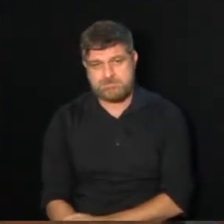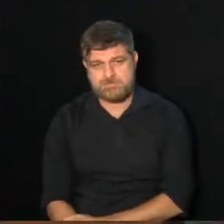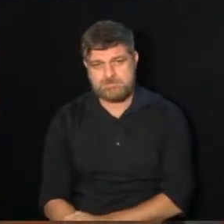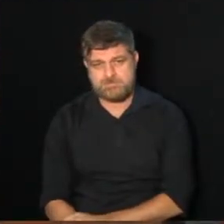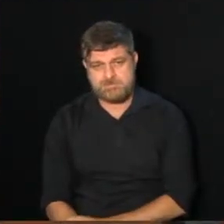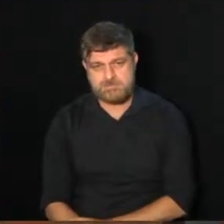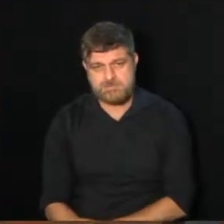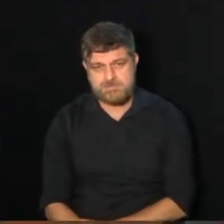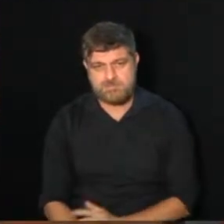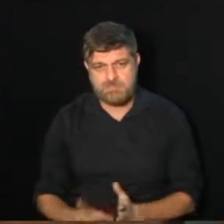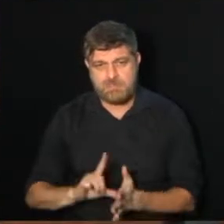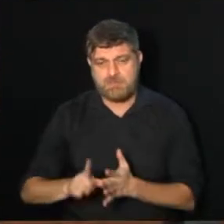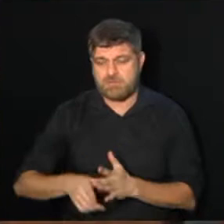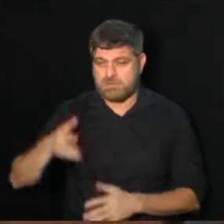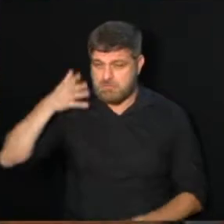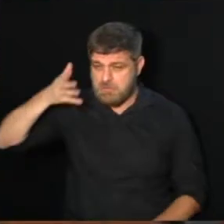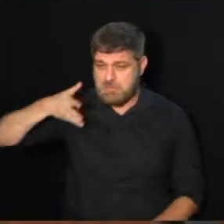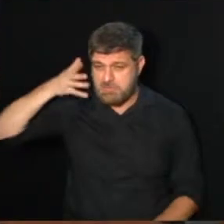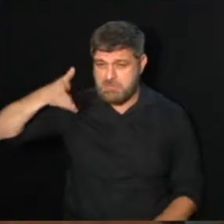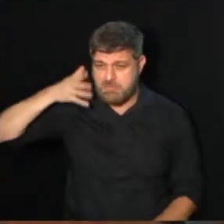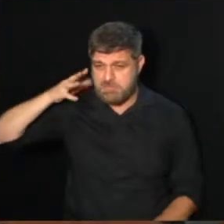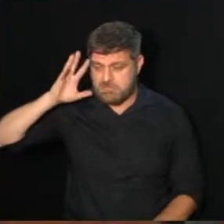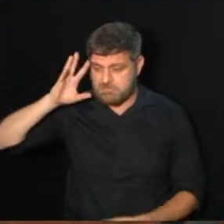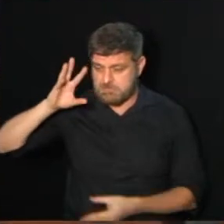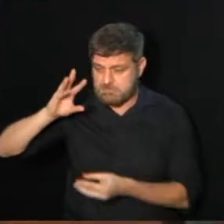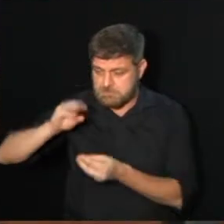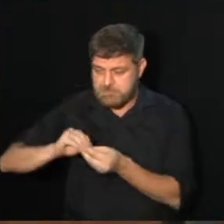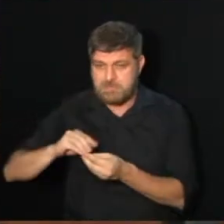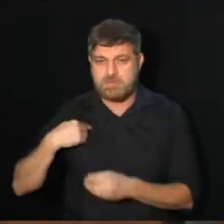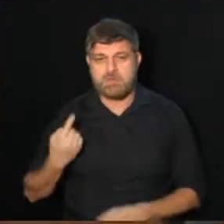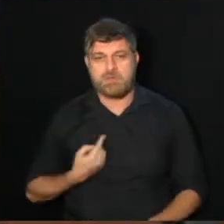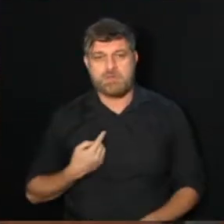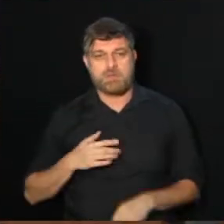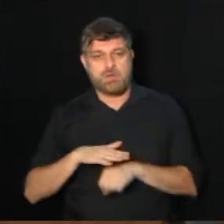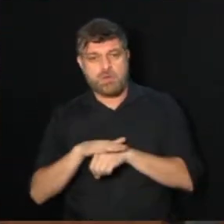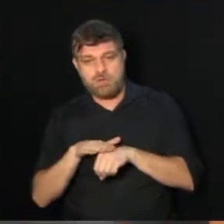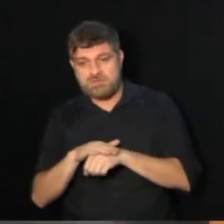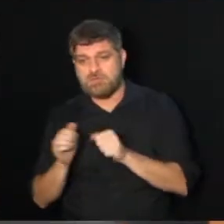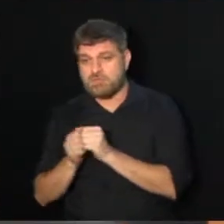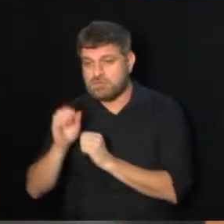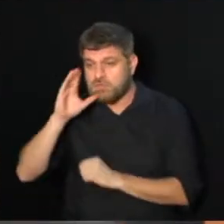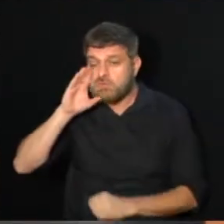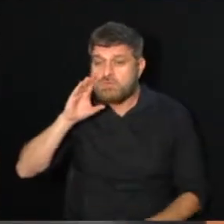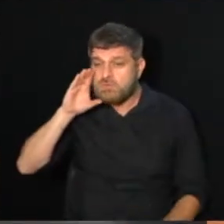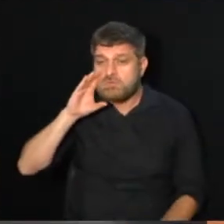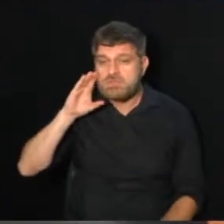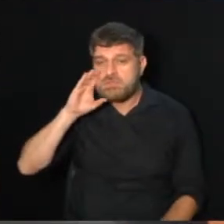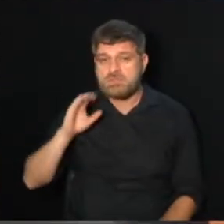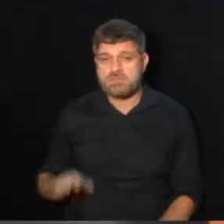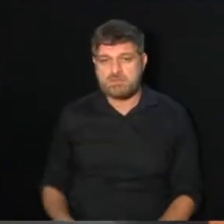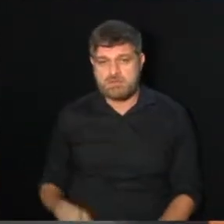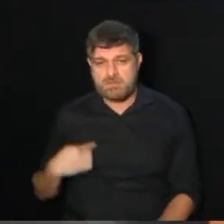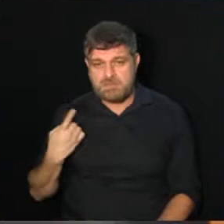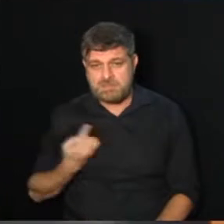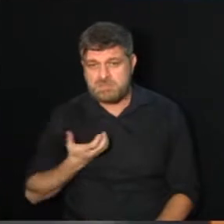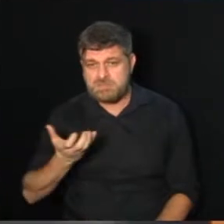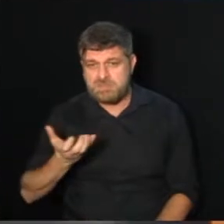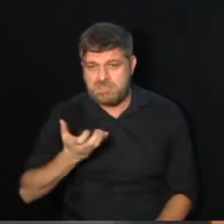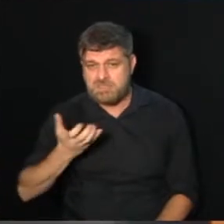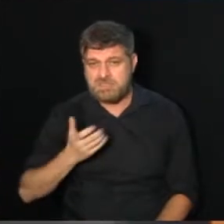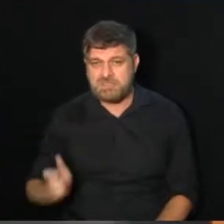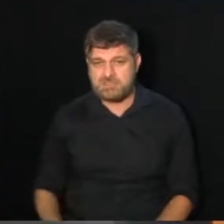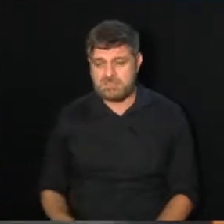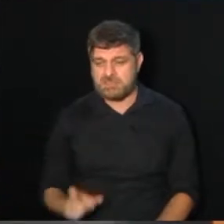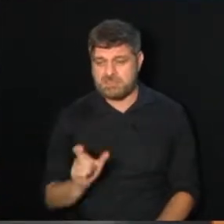Bom, depois de todas essas falas aí, a gente vê a necessidade, eu conversava aqui com o vereador Cirilo, da gente tentar trazer em